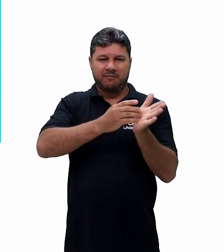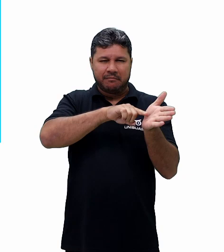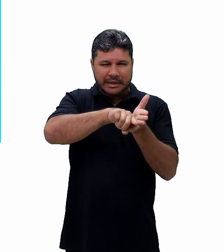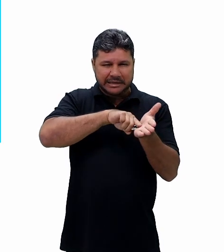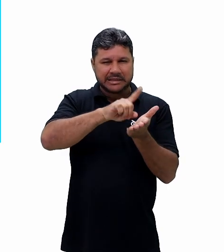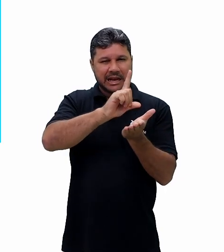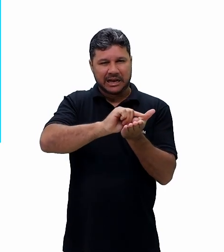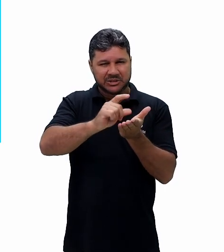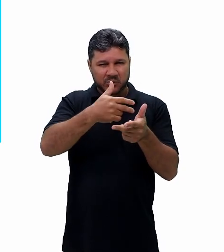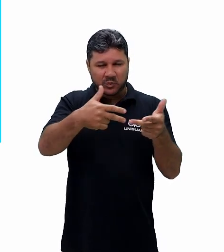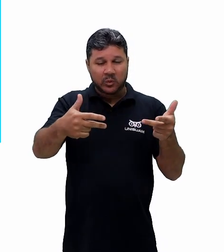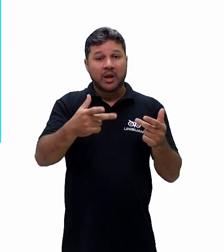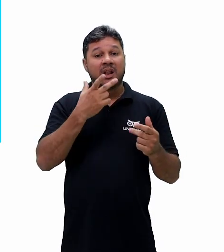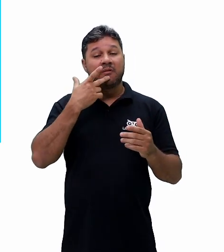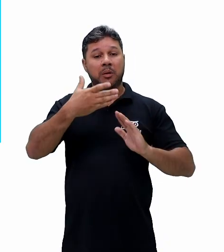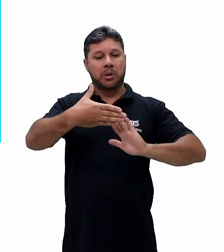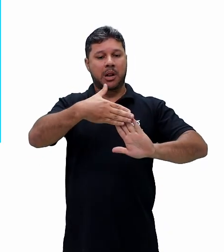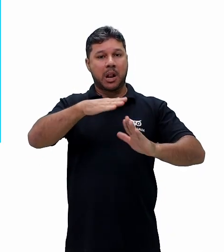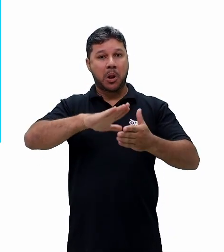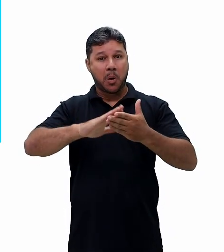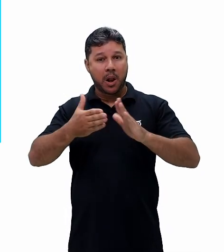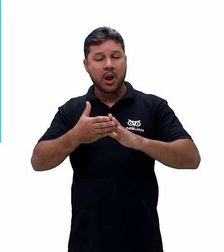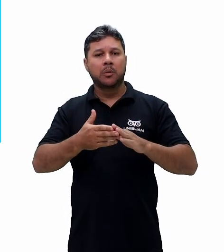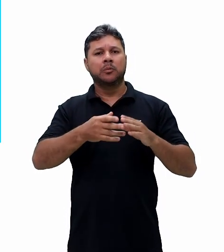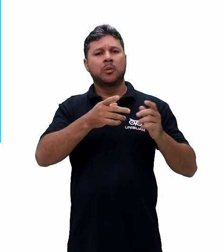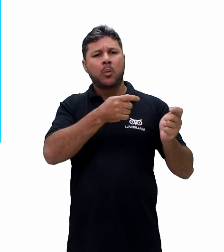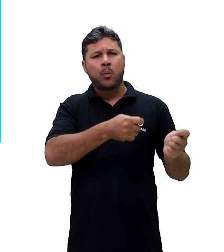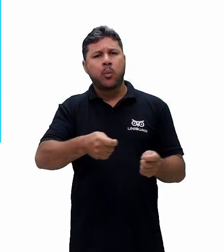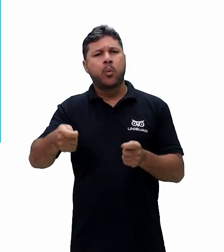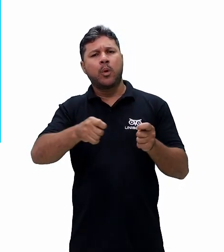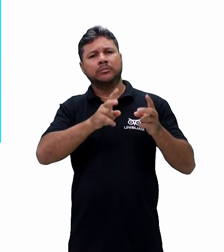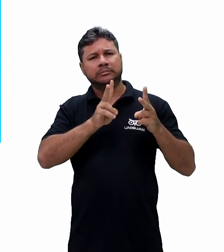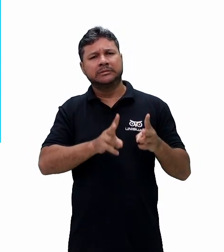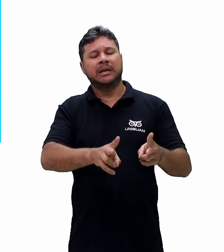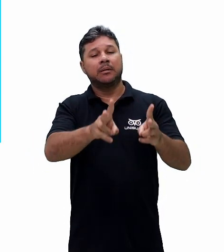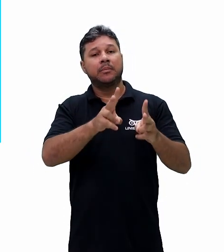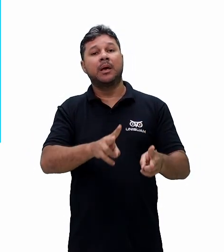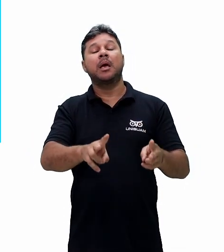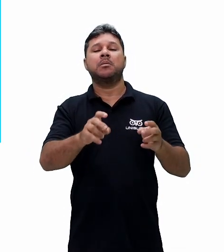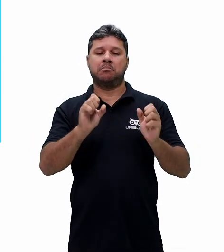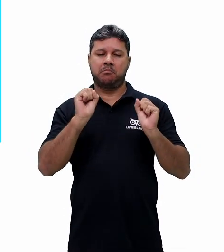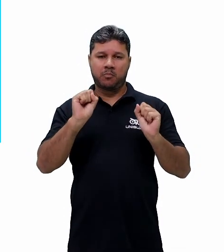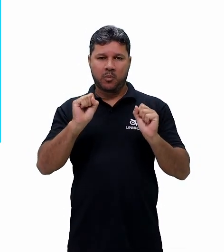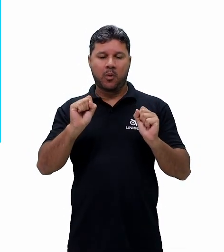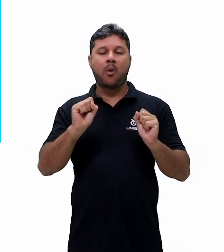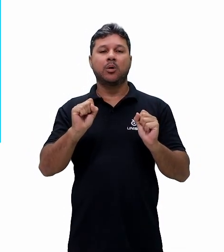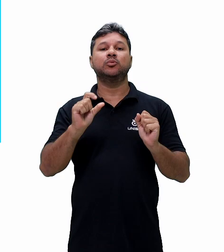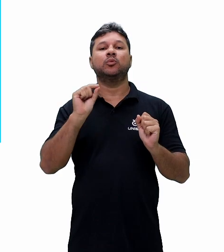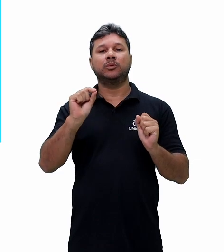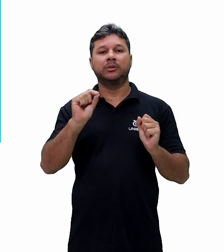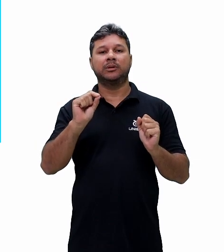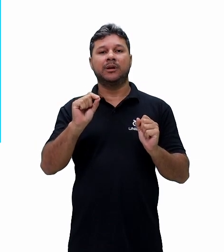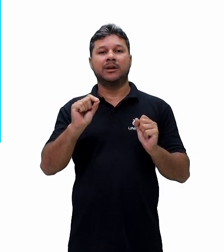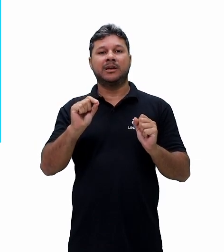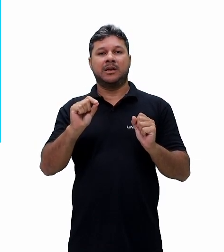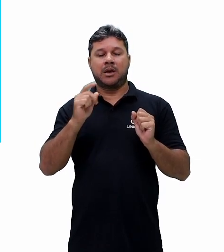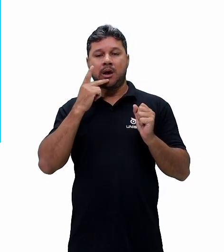literatura científica mostra que o alongamento de forma crônica pode